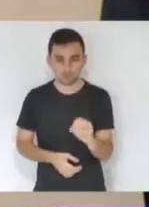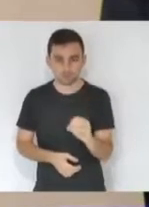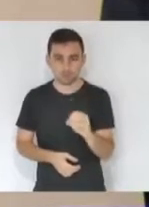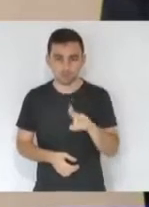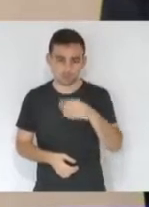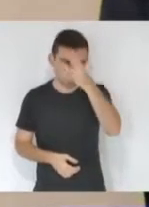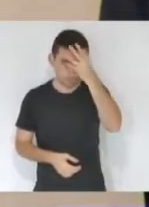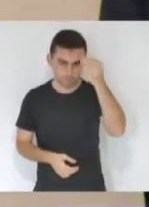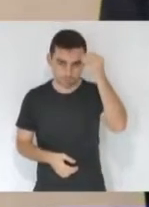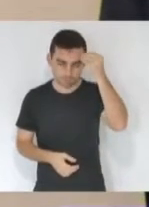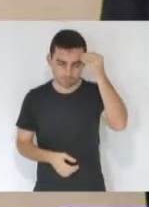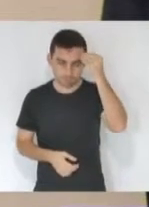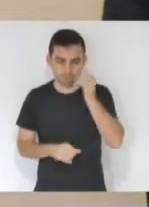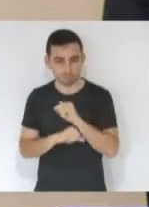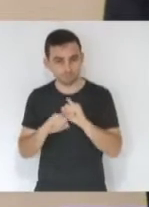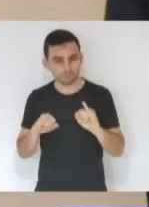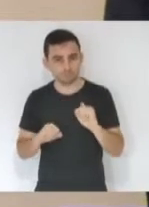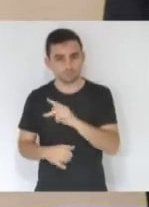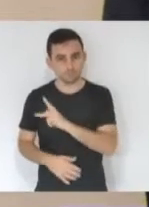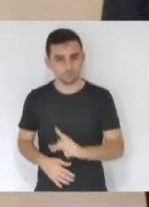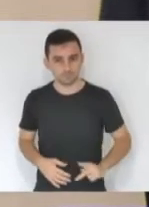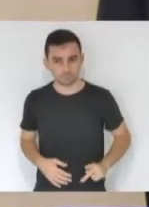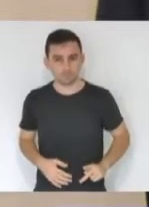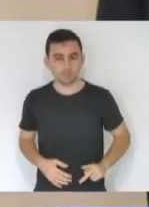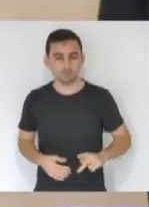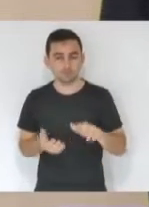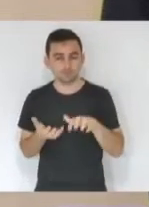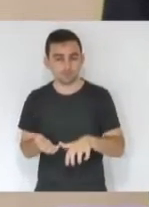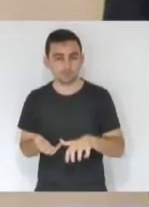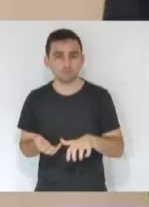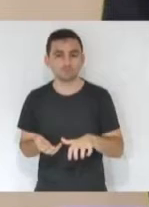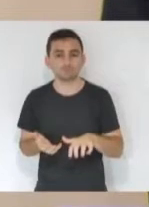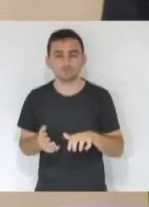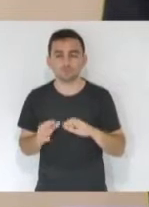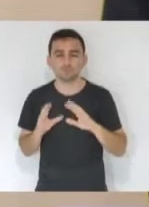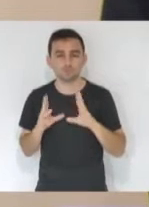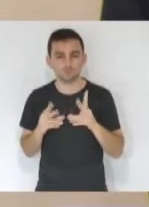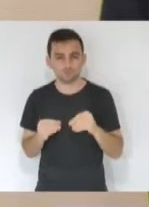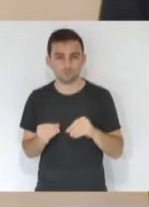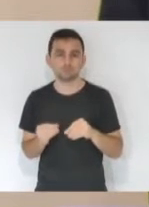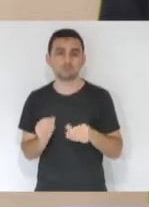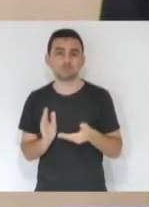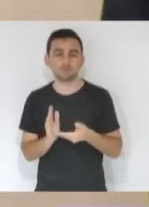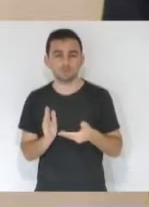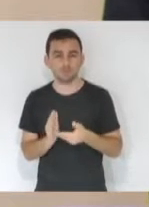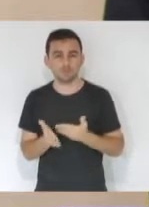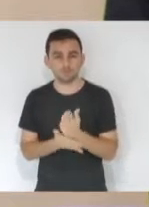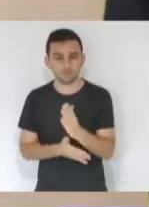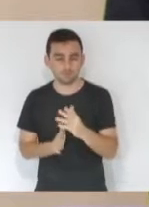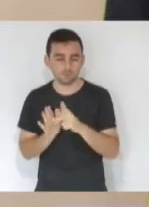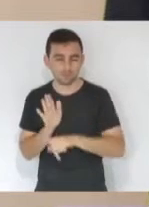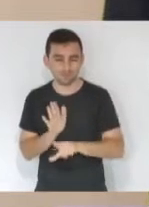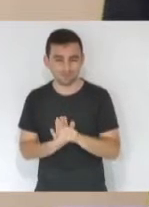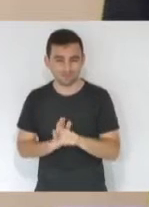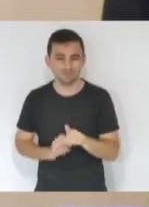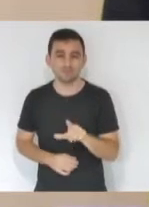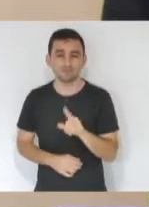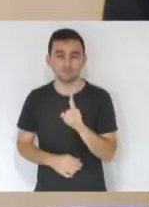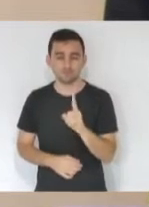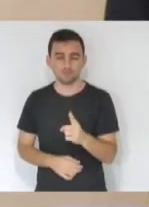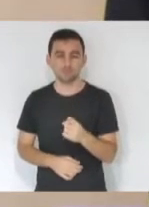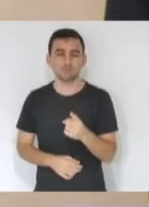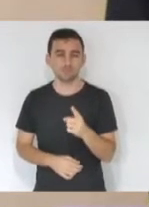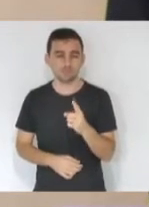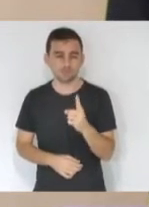manifestando aos presidentes do senado e da câmara dos deputados apoio à aprovação do pl 1.183 discussão votação aprovado